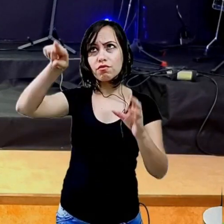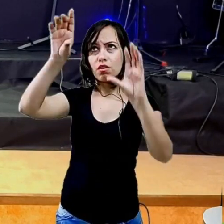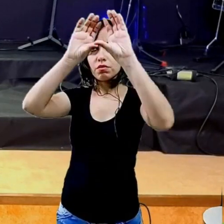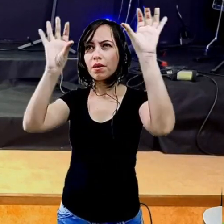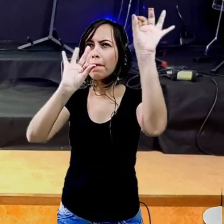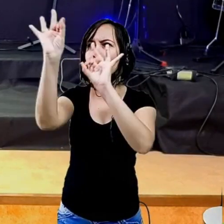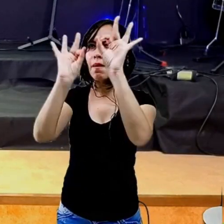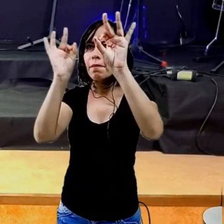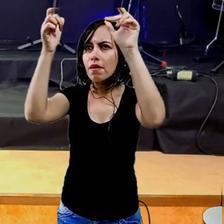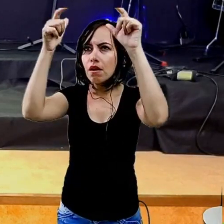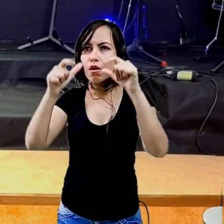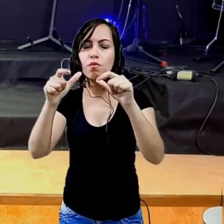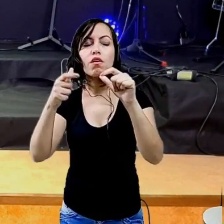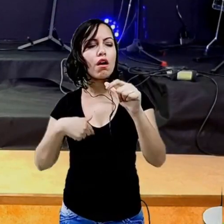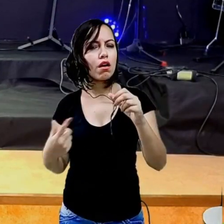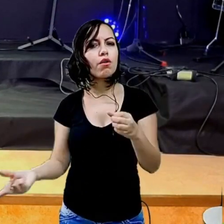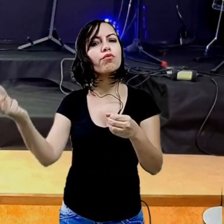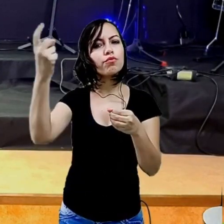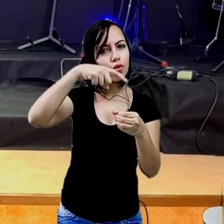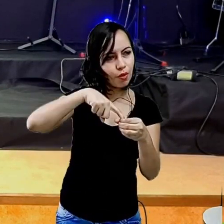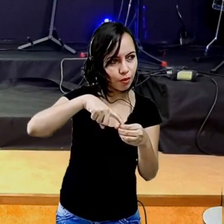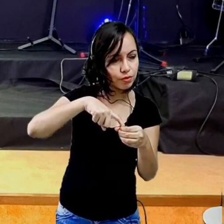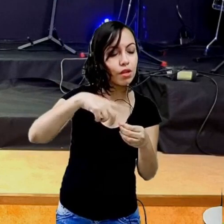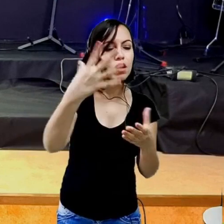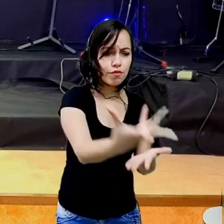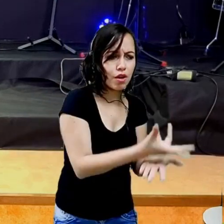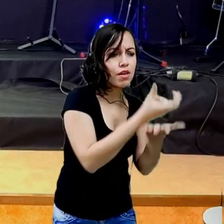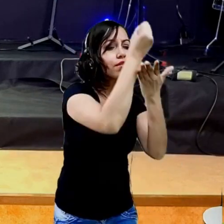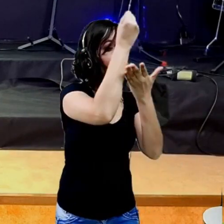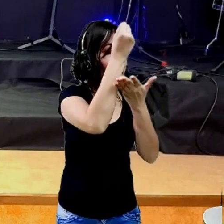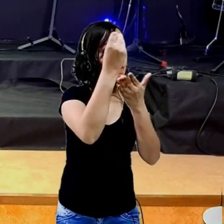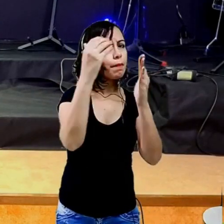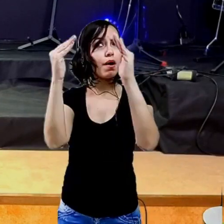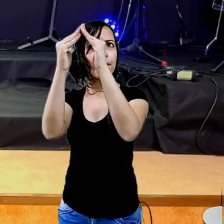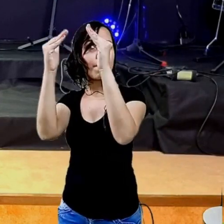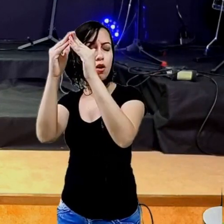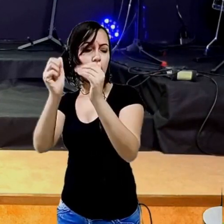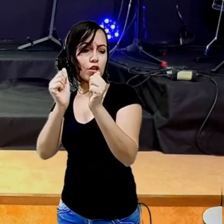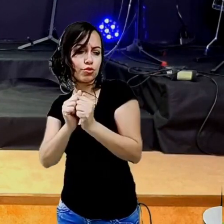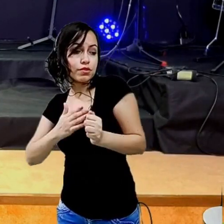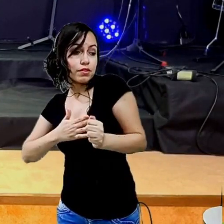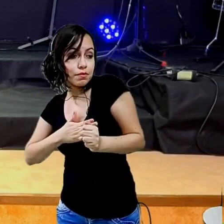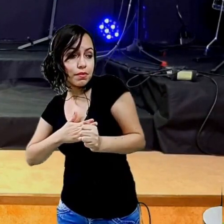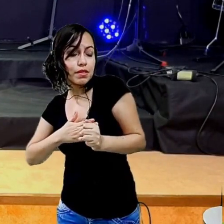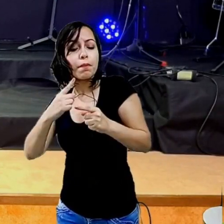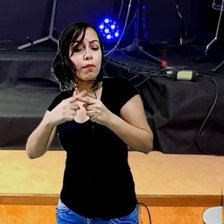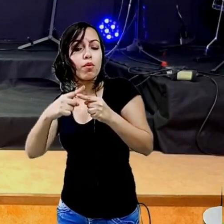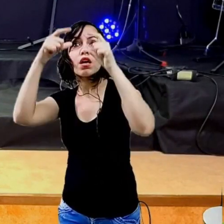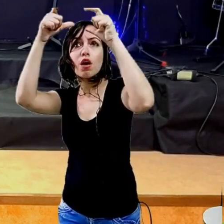lugar, voltarei e vos recebereis para mim mesmo, para que onde eu estou,